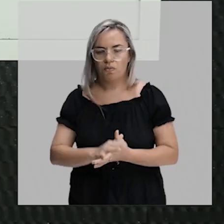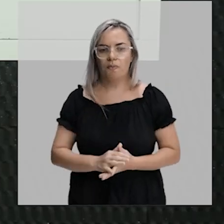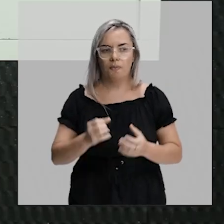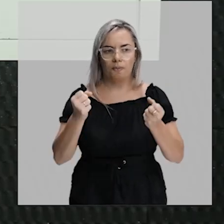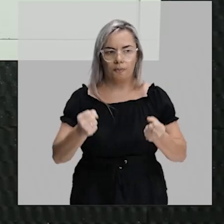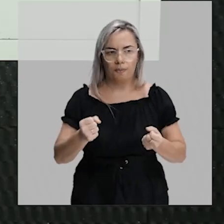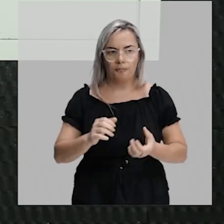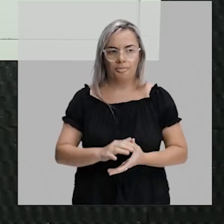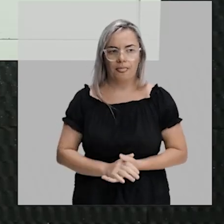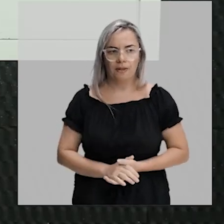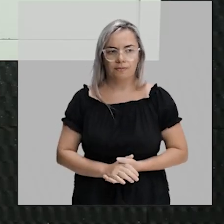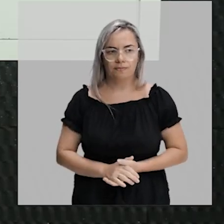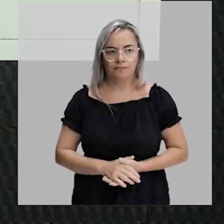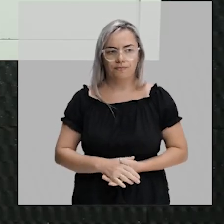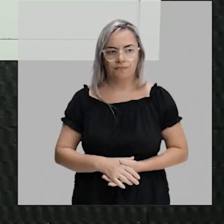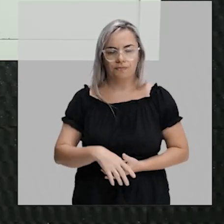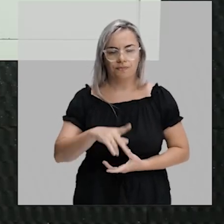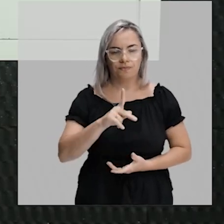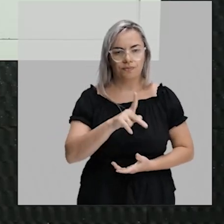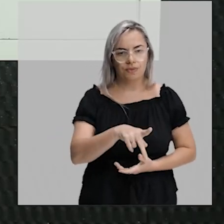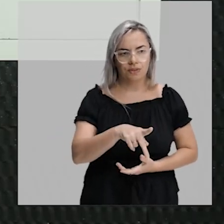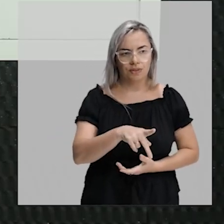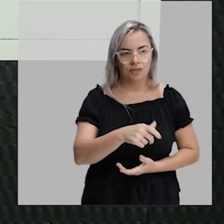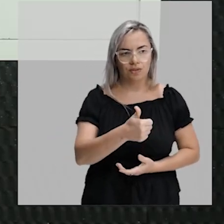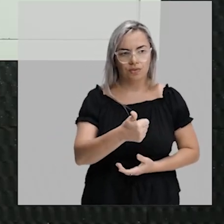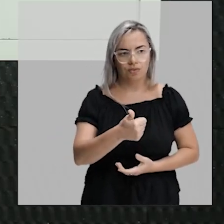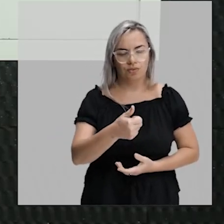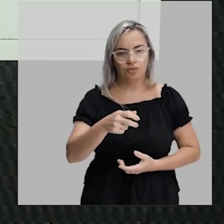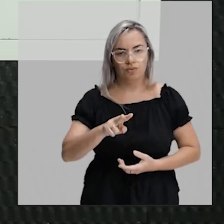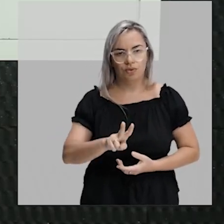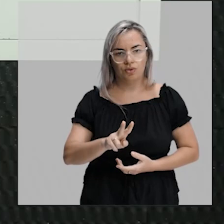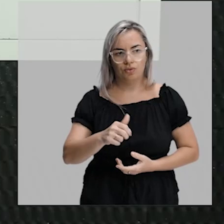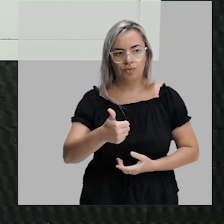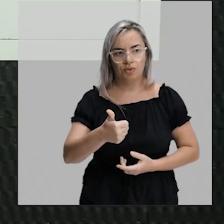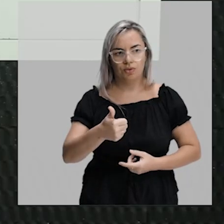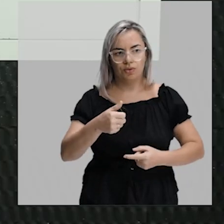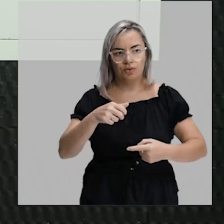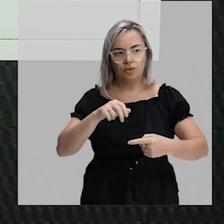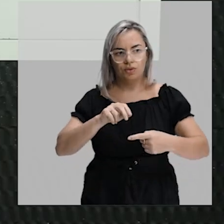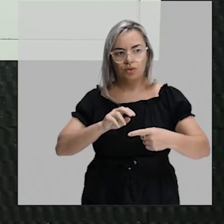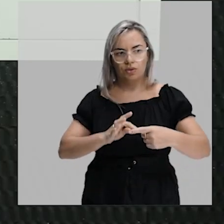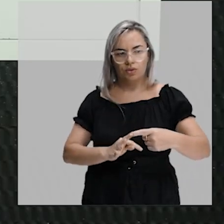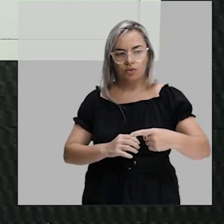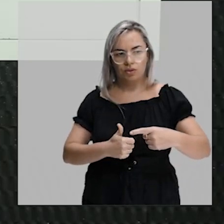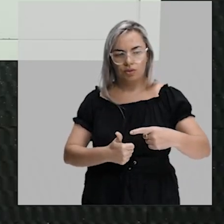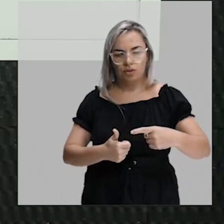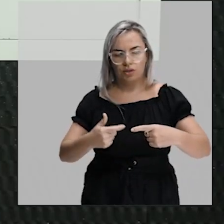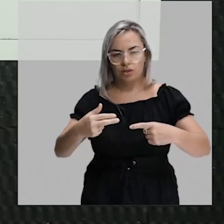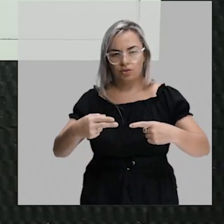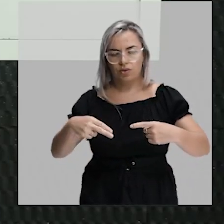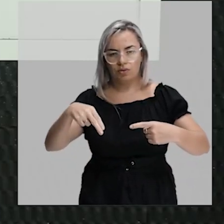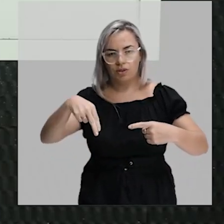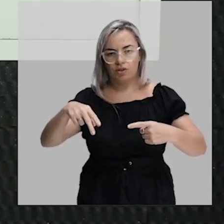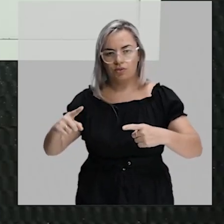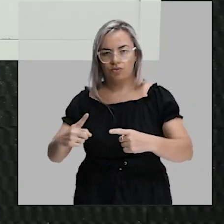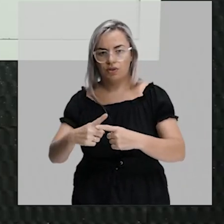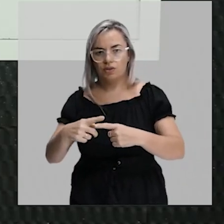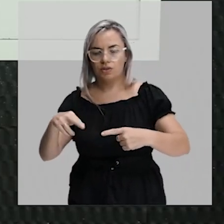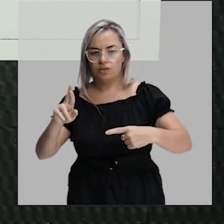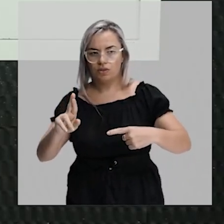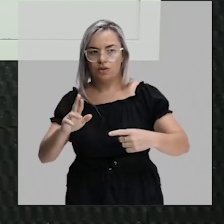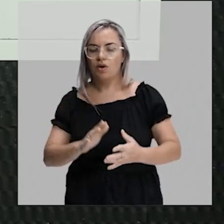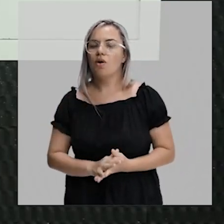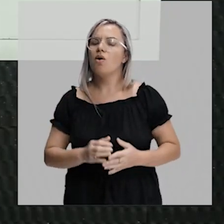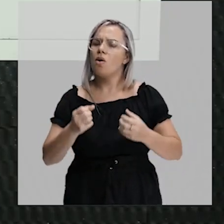né? Pressão 1, volume 1 sobre temperatura 1 é igual a N vezes R, né? A mesma coisa eu posso fazer